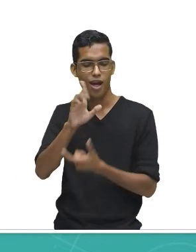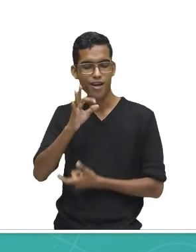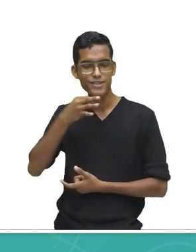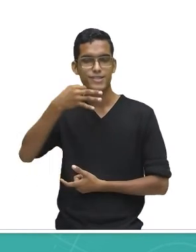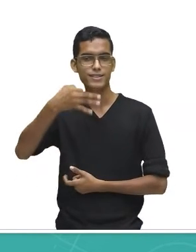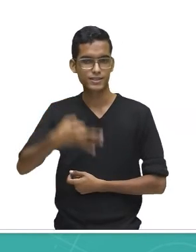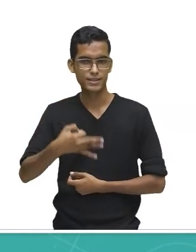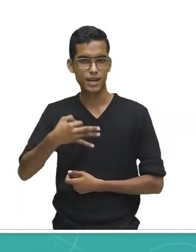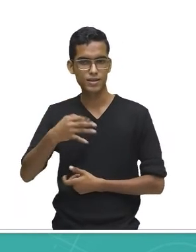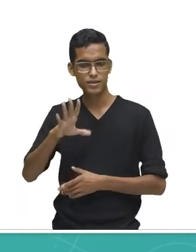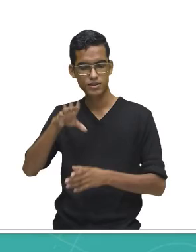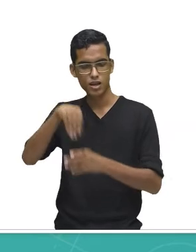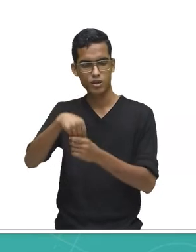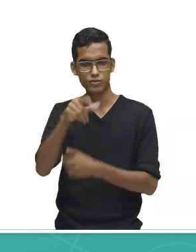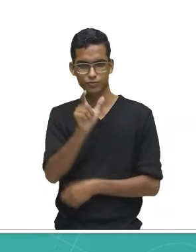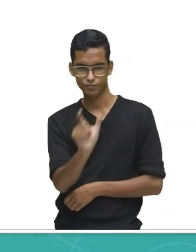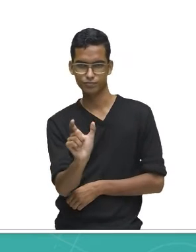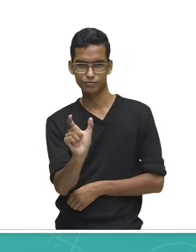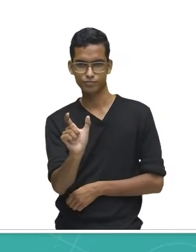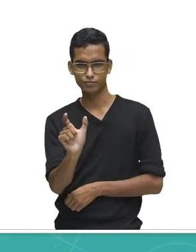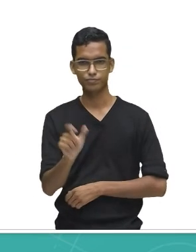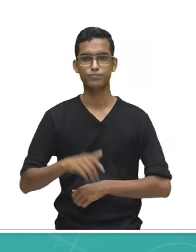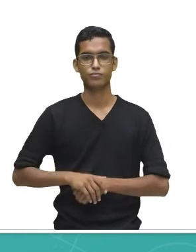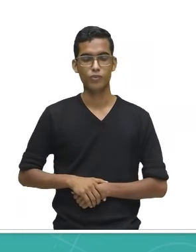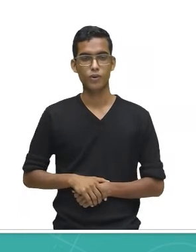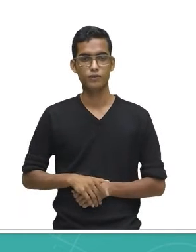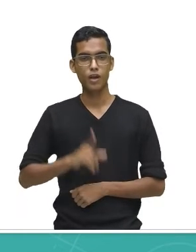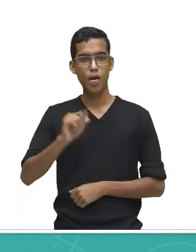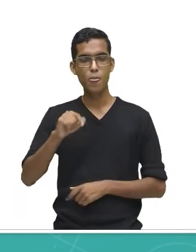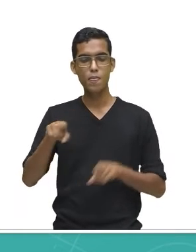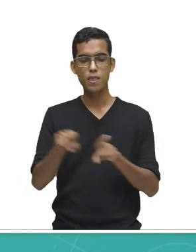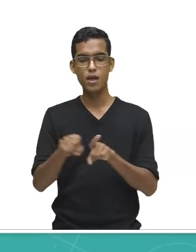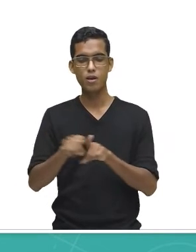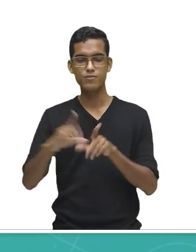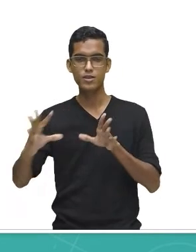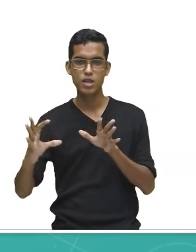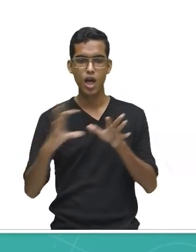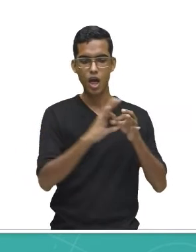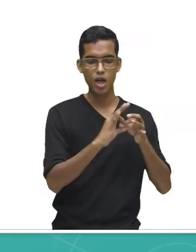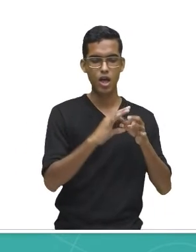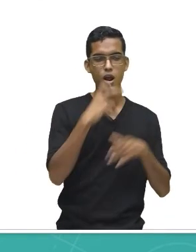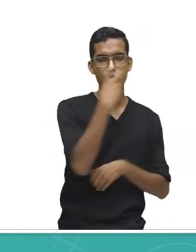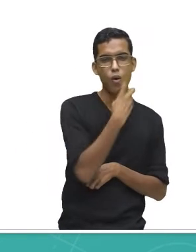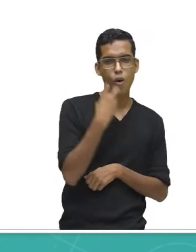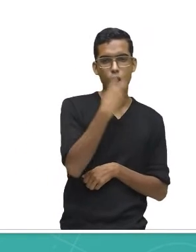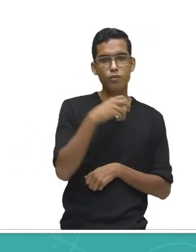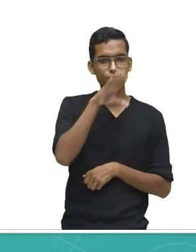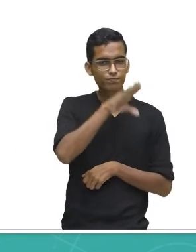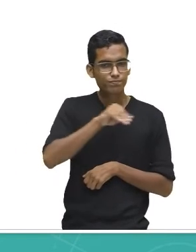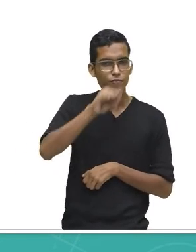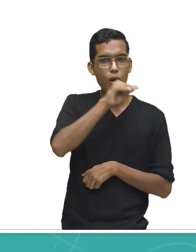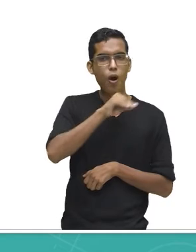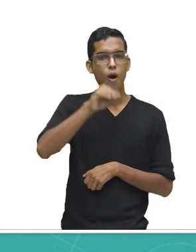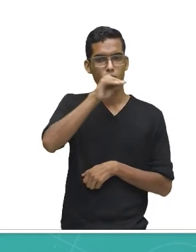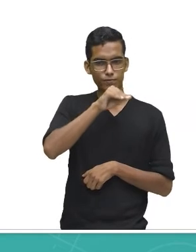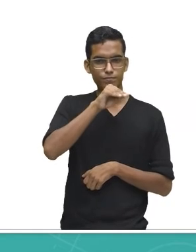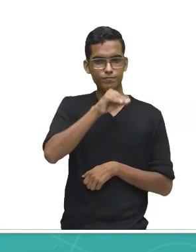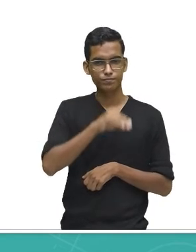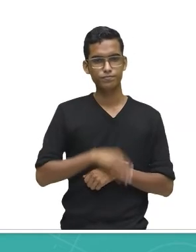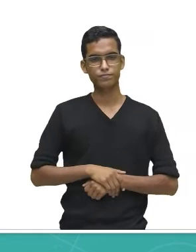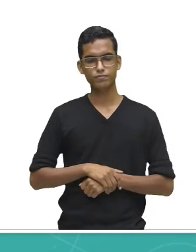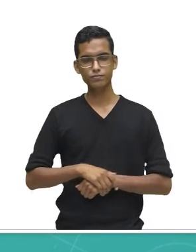das palavras, né? E ela está ligada também à oralidade, né? A nossa